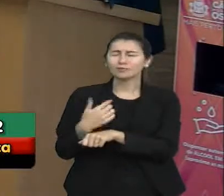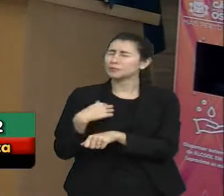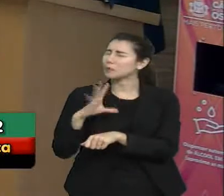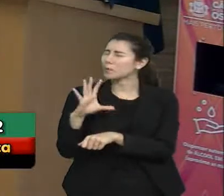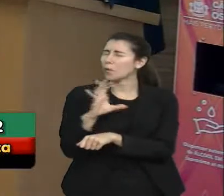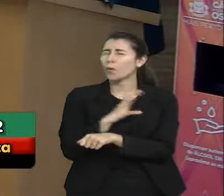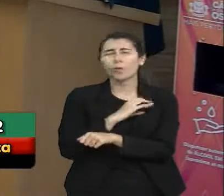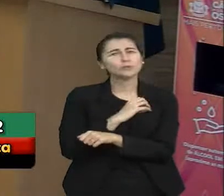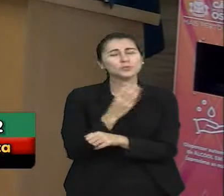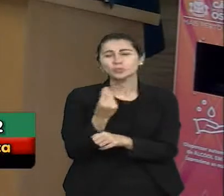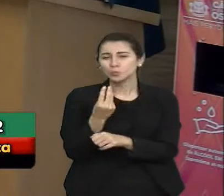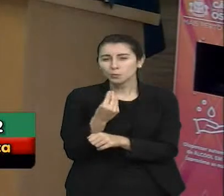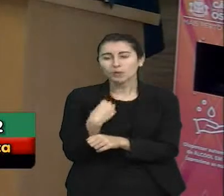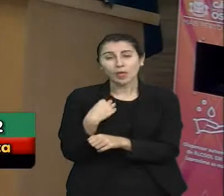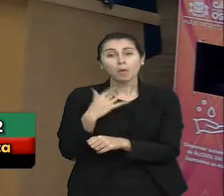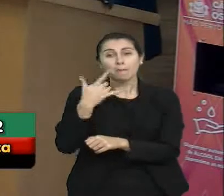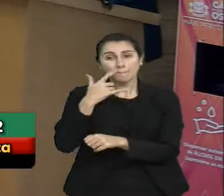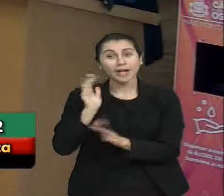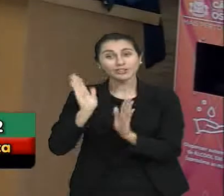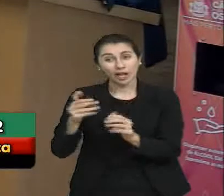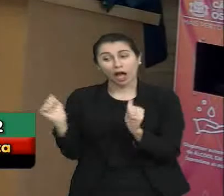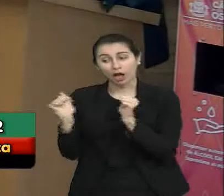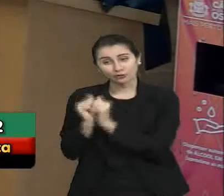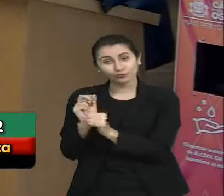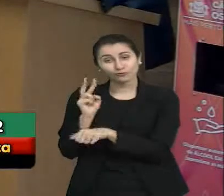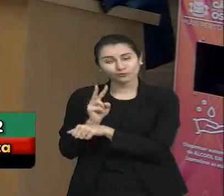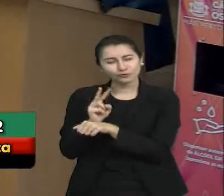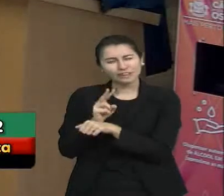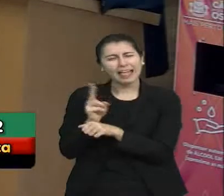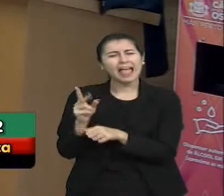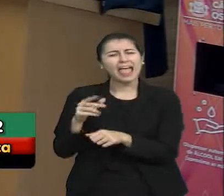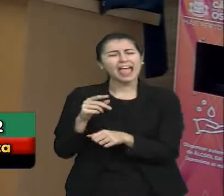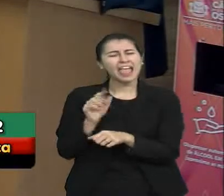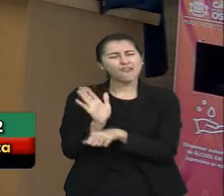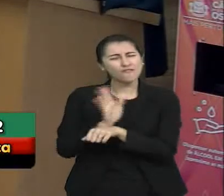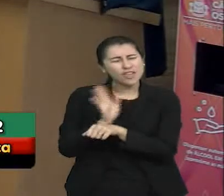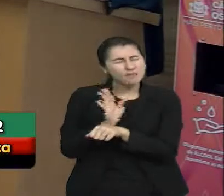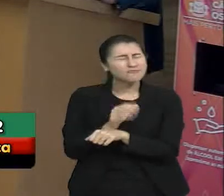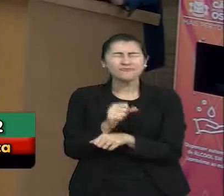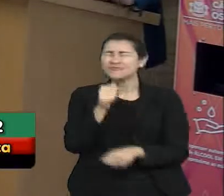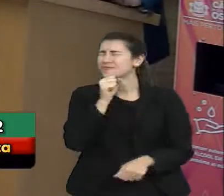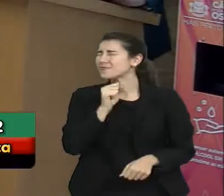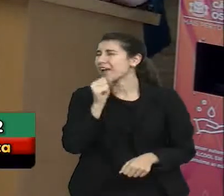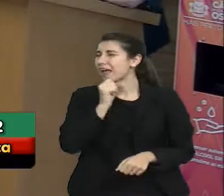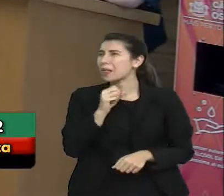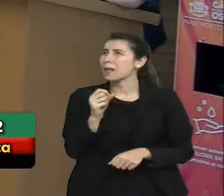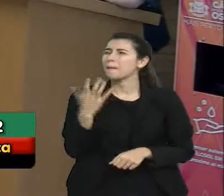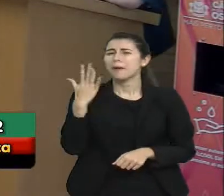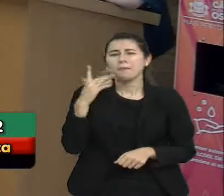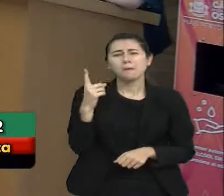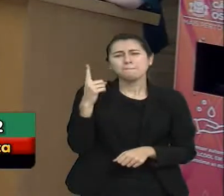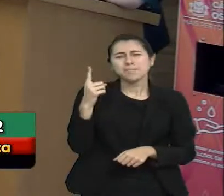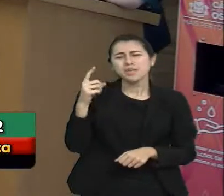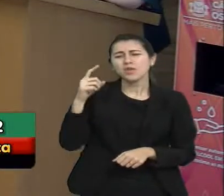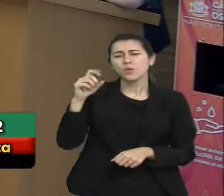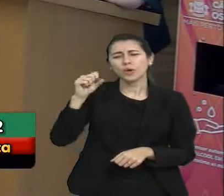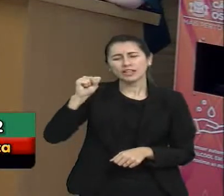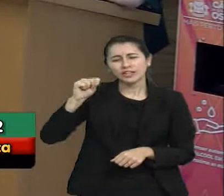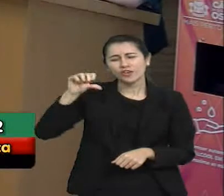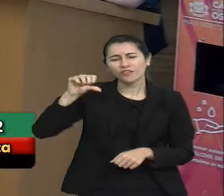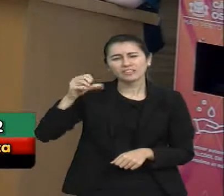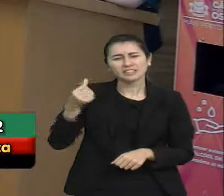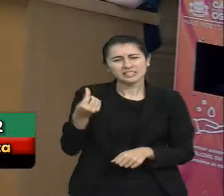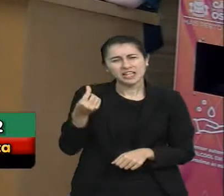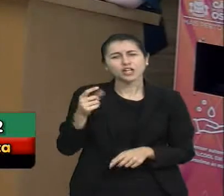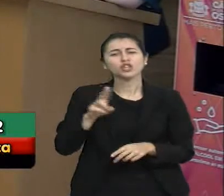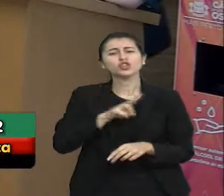meu pai várias vezes, é um filme de 1986, estrelado por Kevin Costner, O Campo dos Sonhos. Alguém já viu